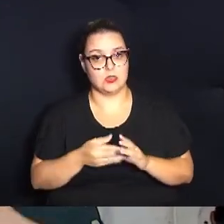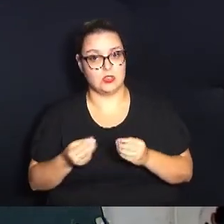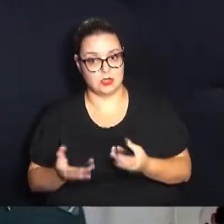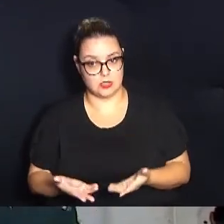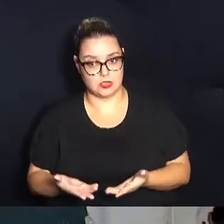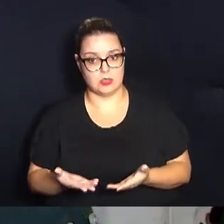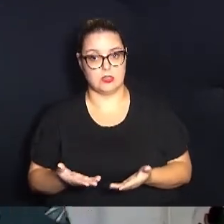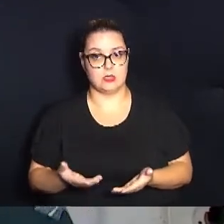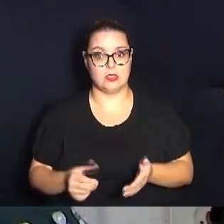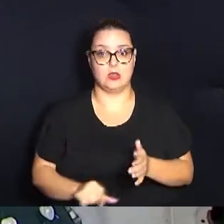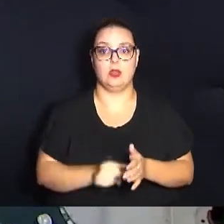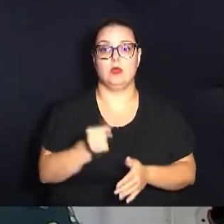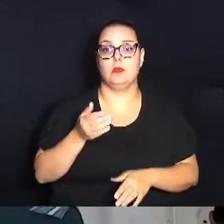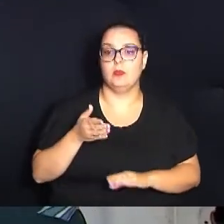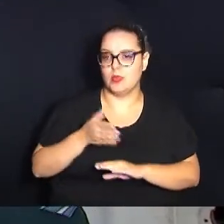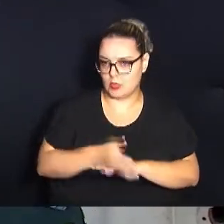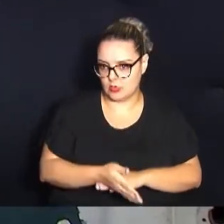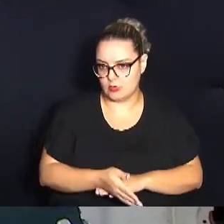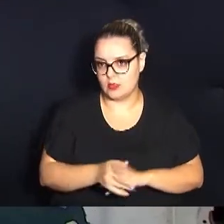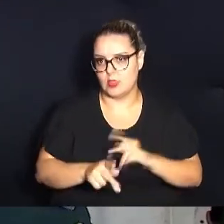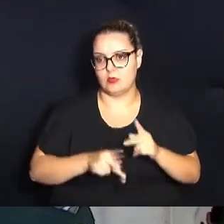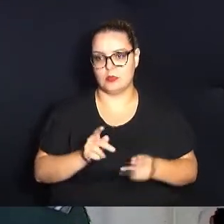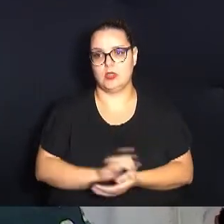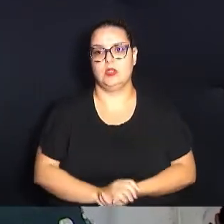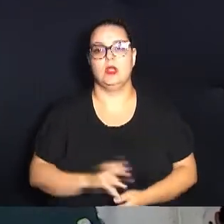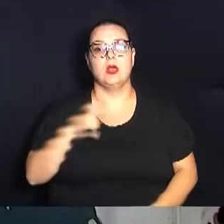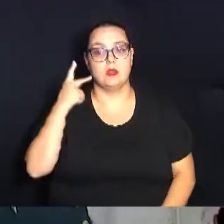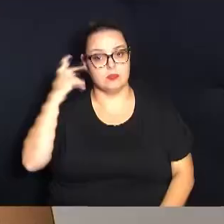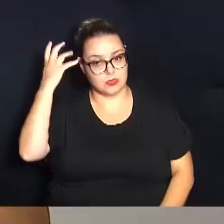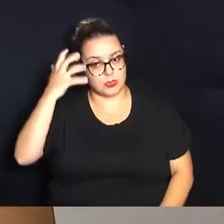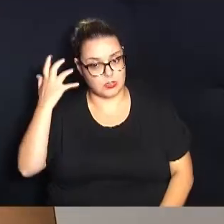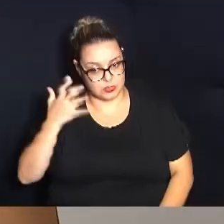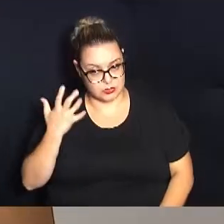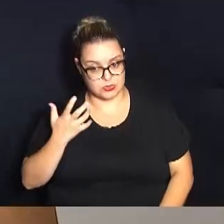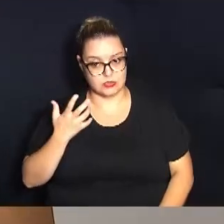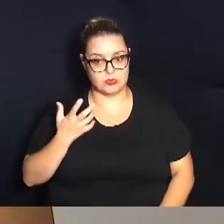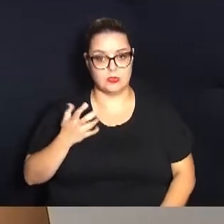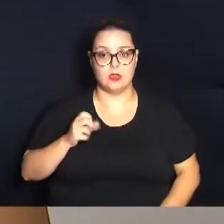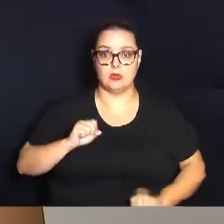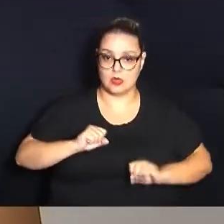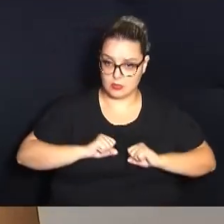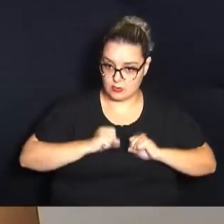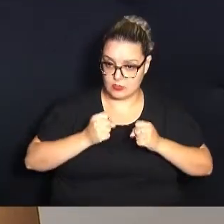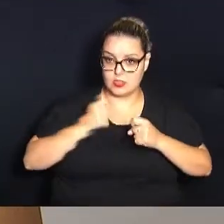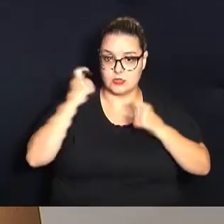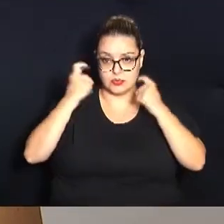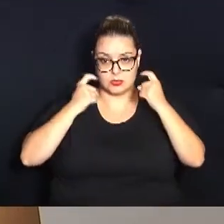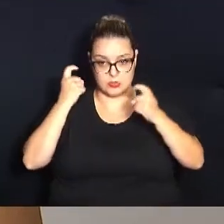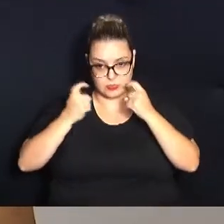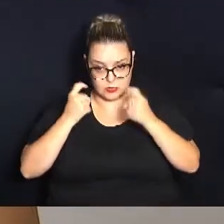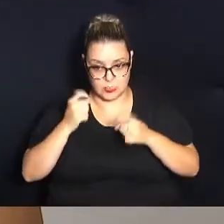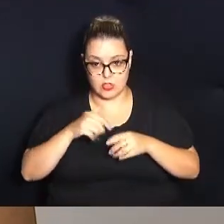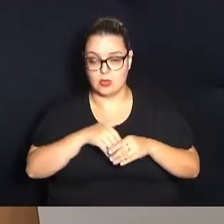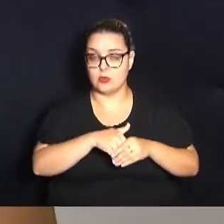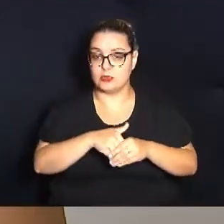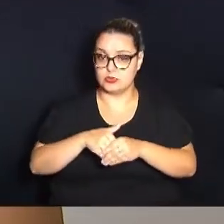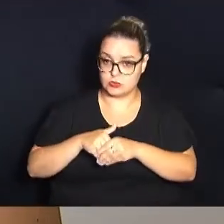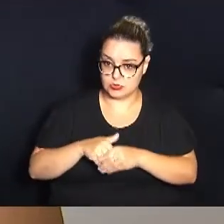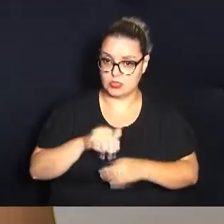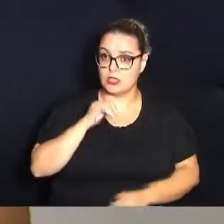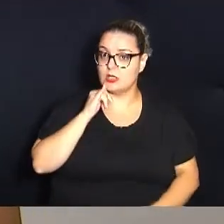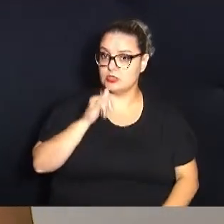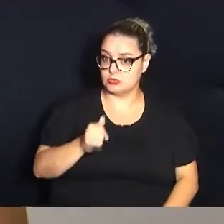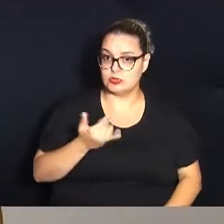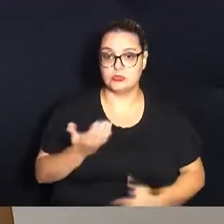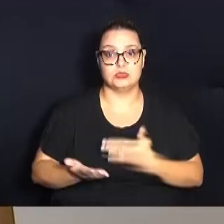propõe que ele seja a carta de entrada aí pra população a vereadora Guida Calisto reforçou a preocupação com a